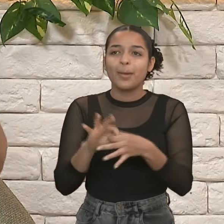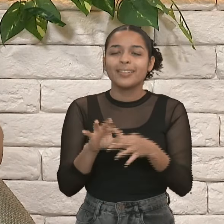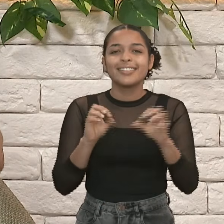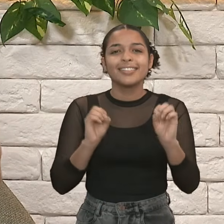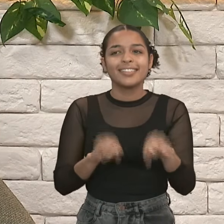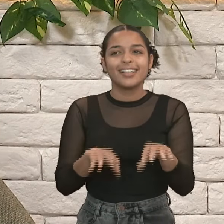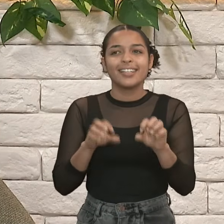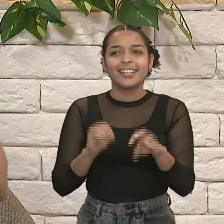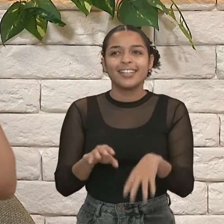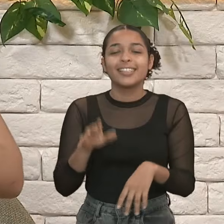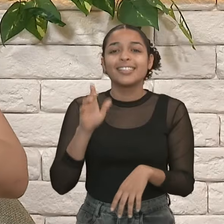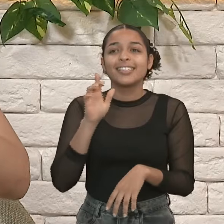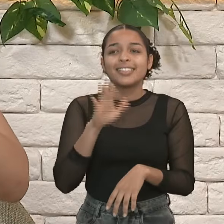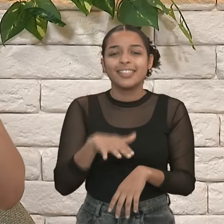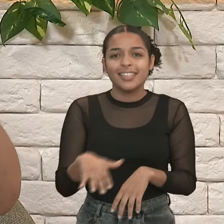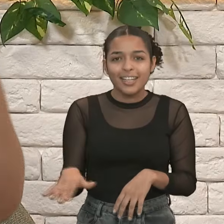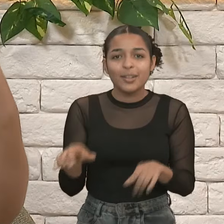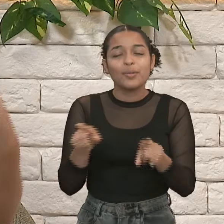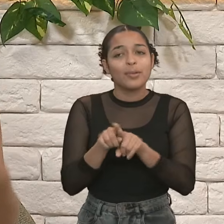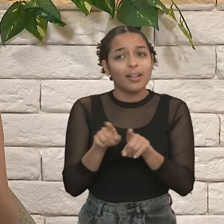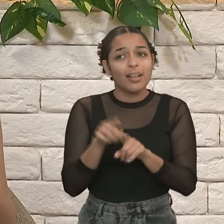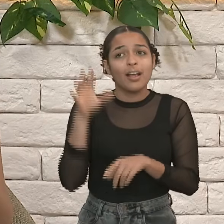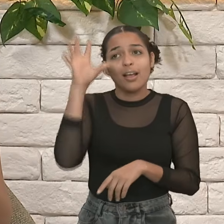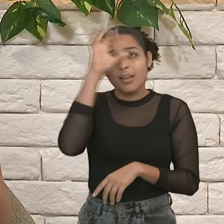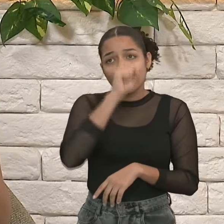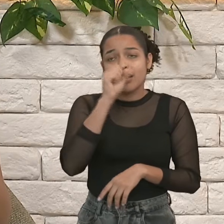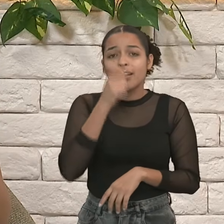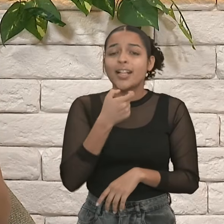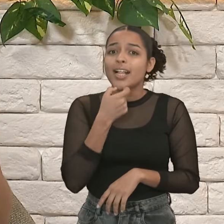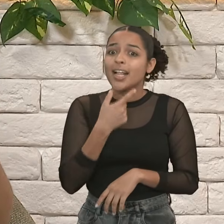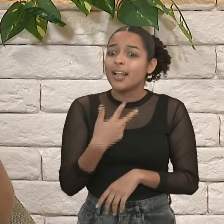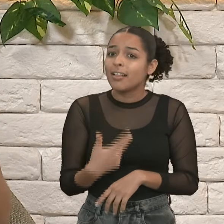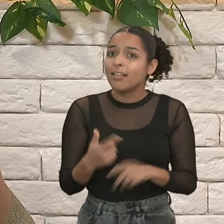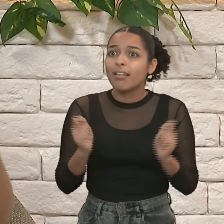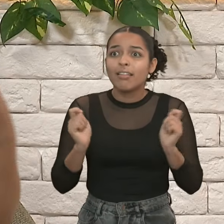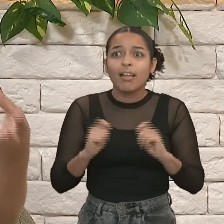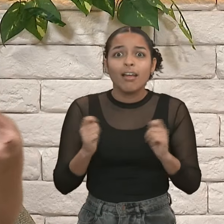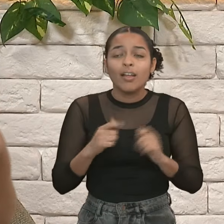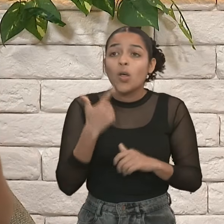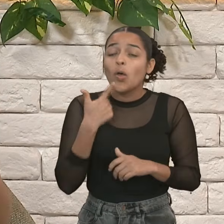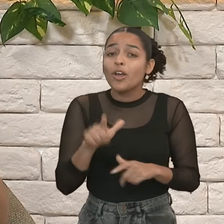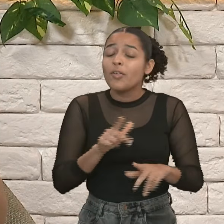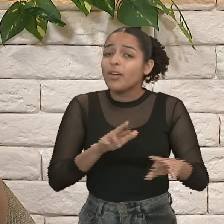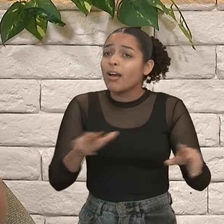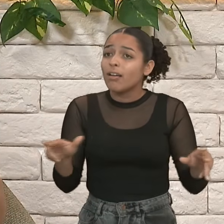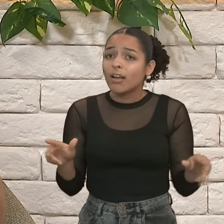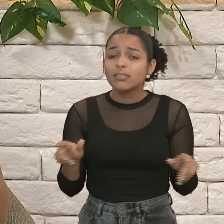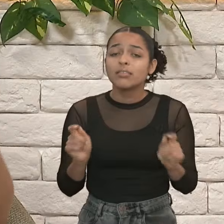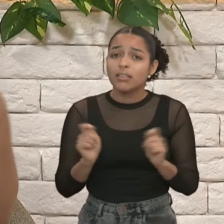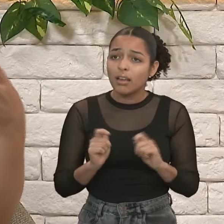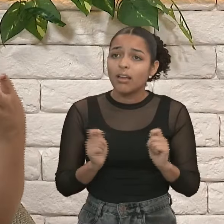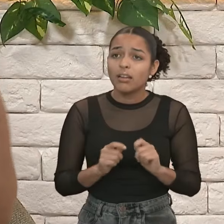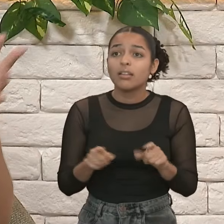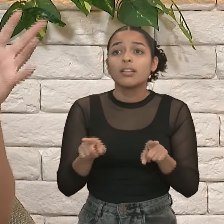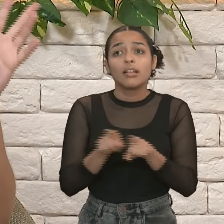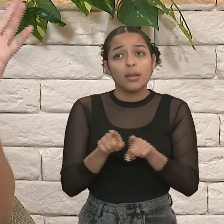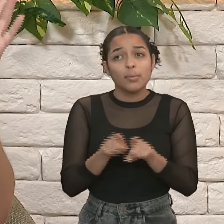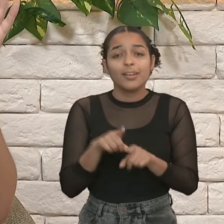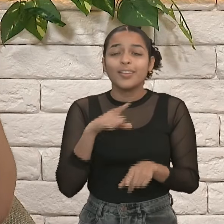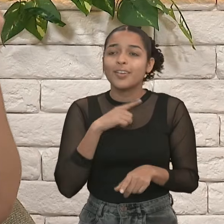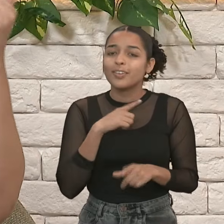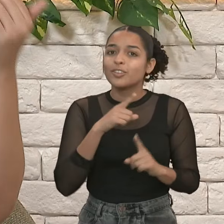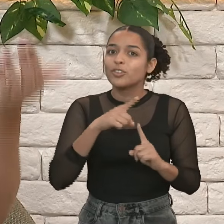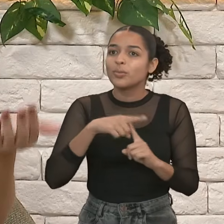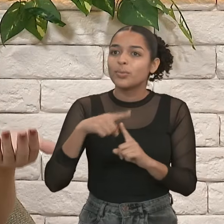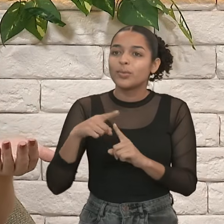usar para aprender uma outra língua, né? E a gente tem aquele uso que é o mais prejudicial, que a gente pode dizer, que é o uso